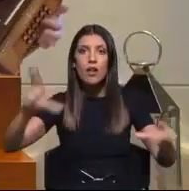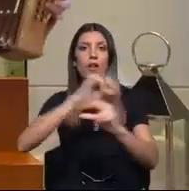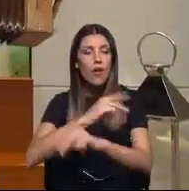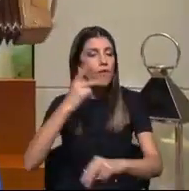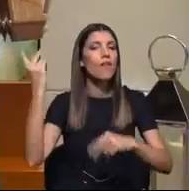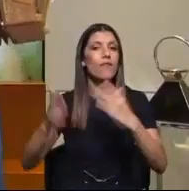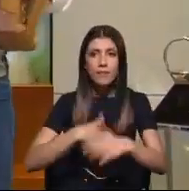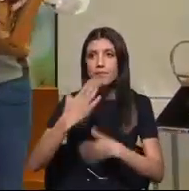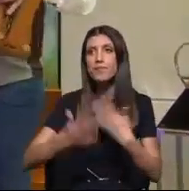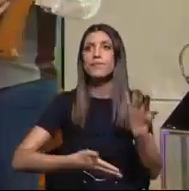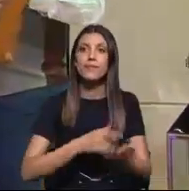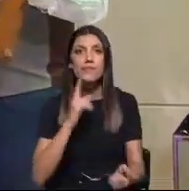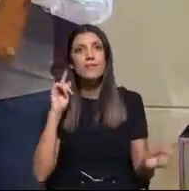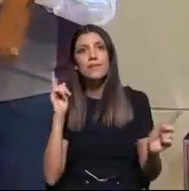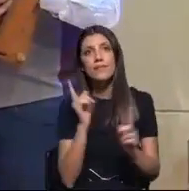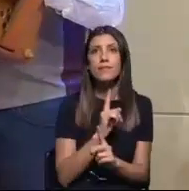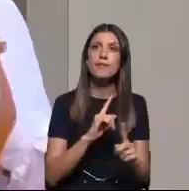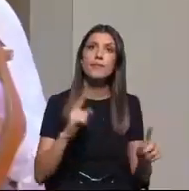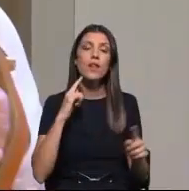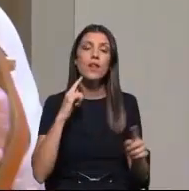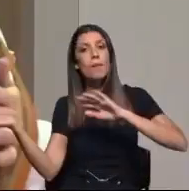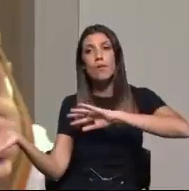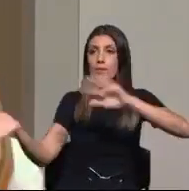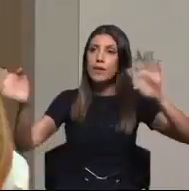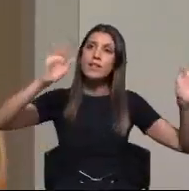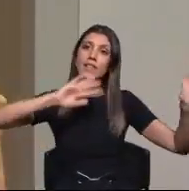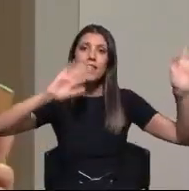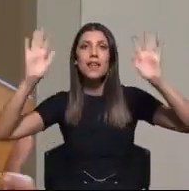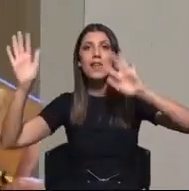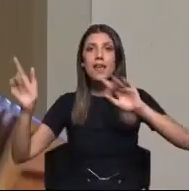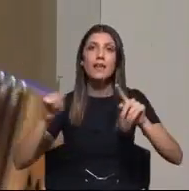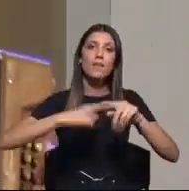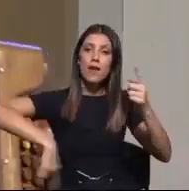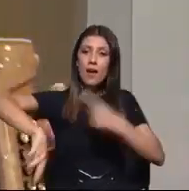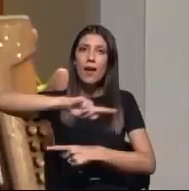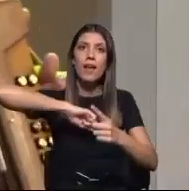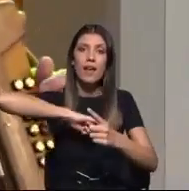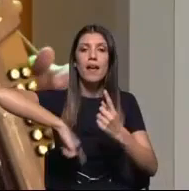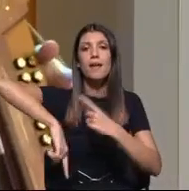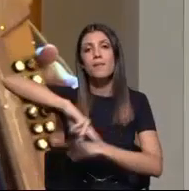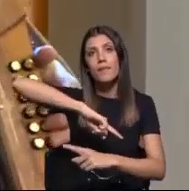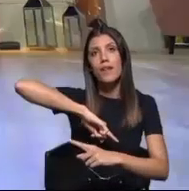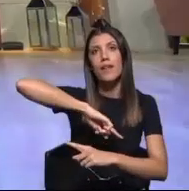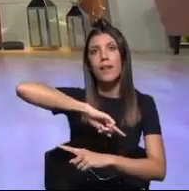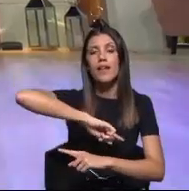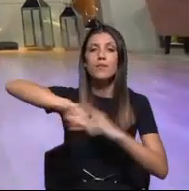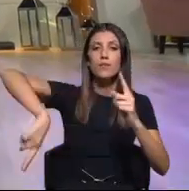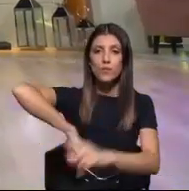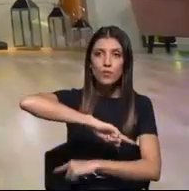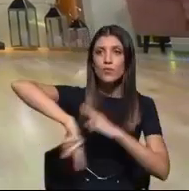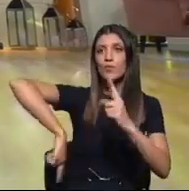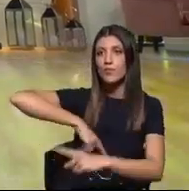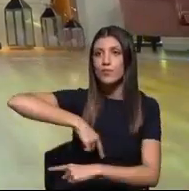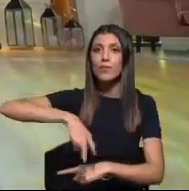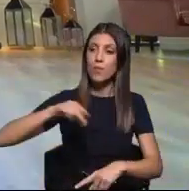se viver. Bota as mãos para cima e dá volta e meia. Torna a virar sem